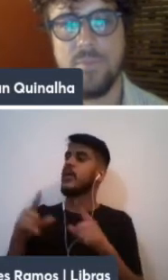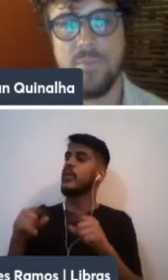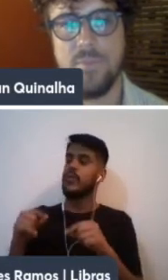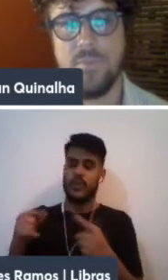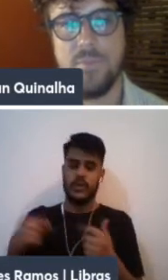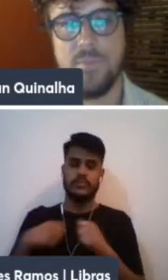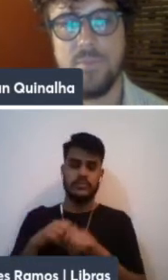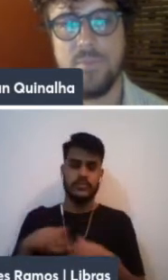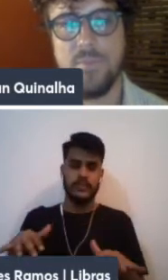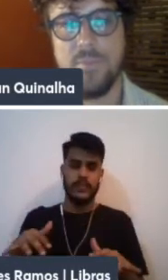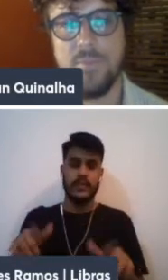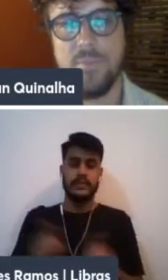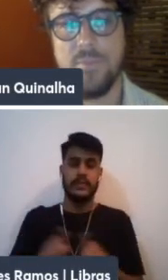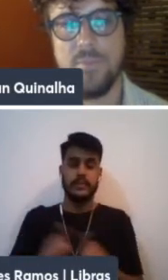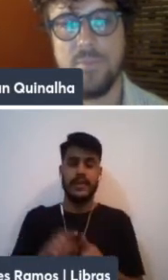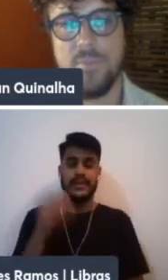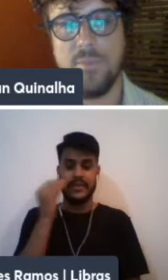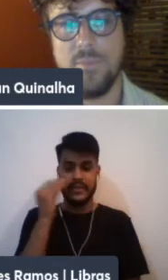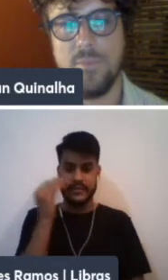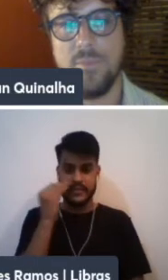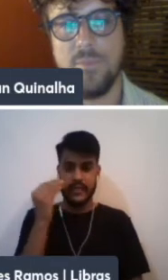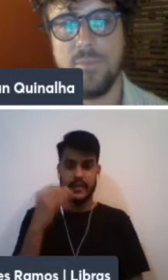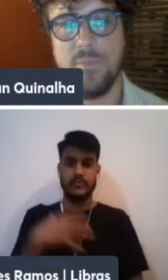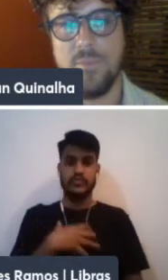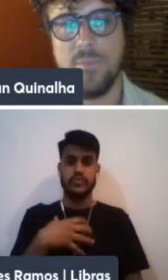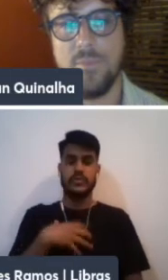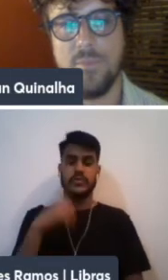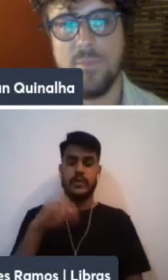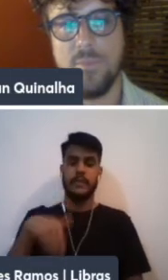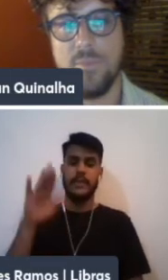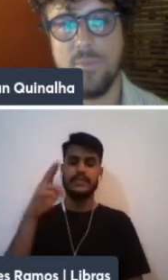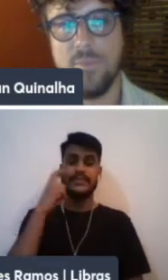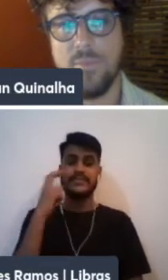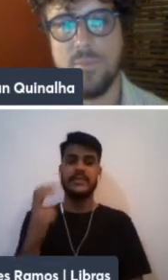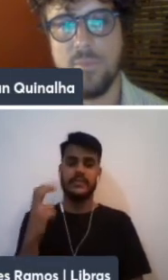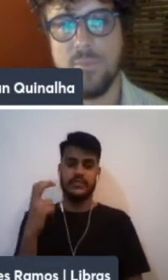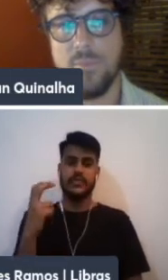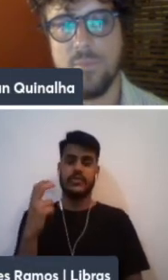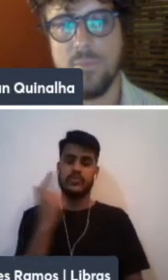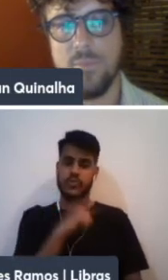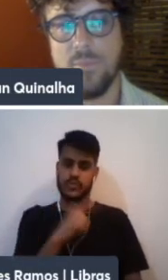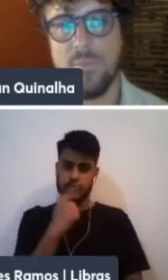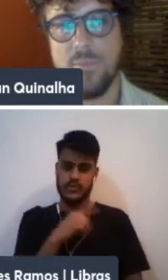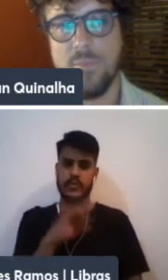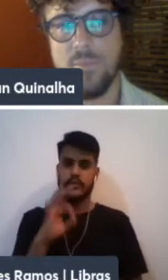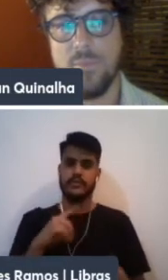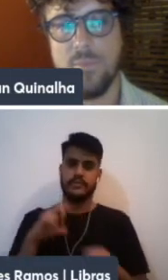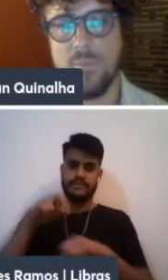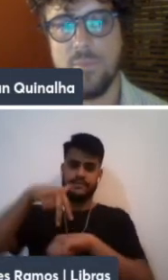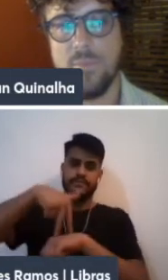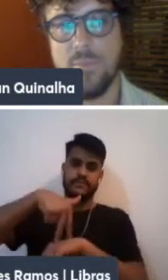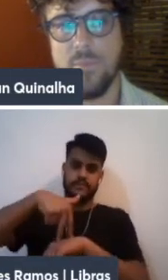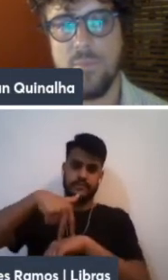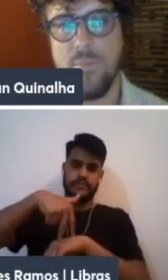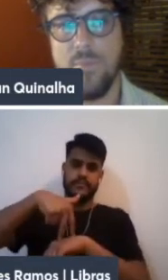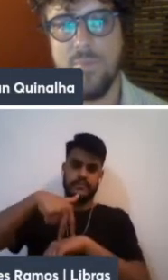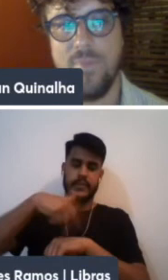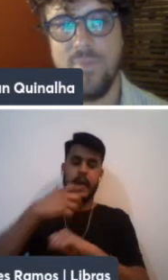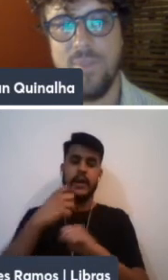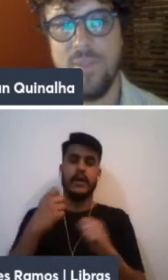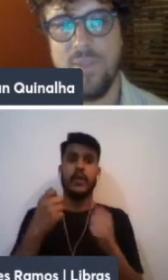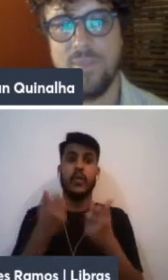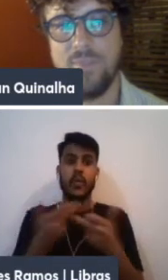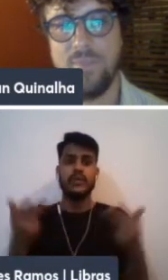testar de forma mais inteligente, sem sermos aqui, claro, em nossa boca, essa